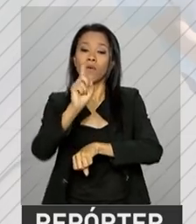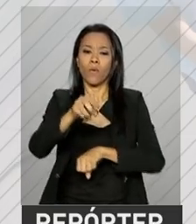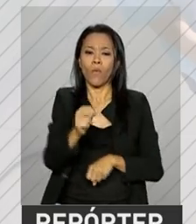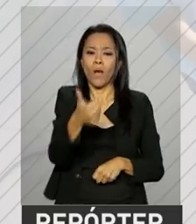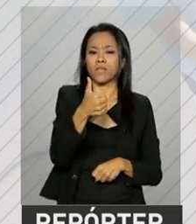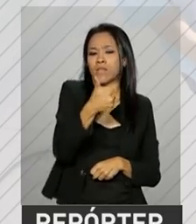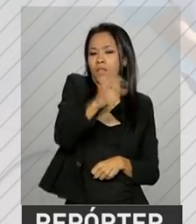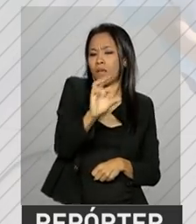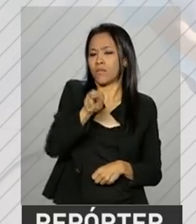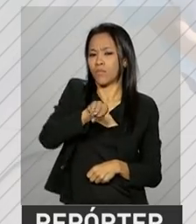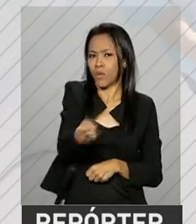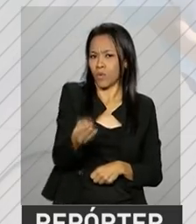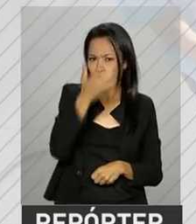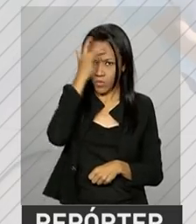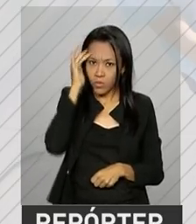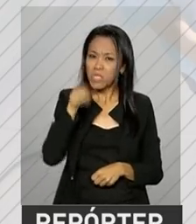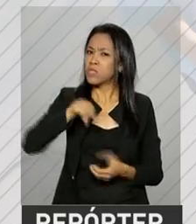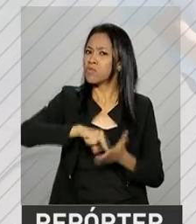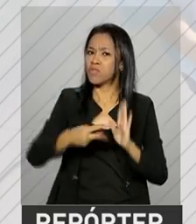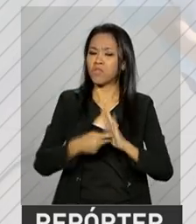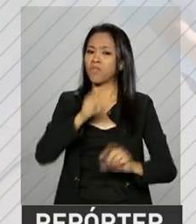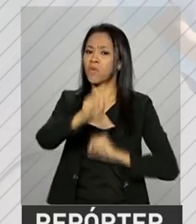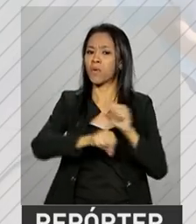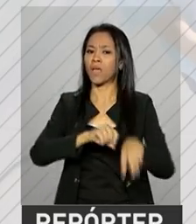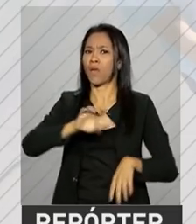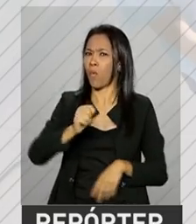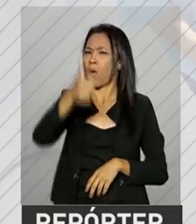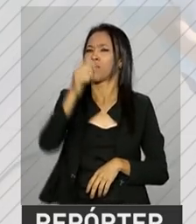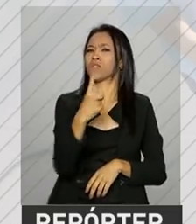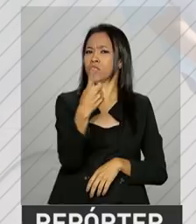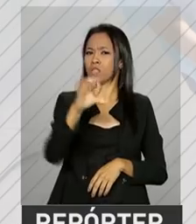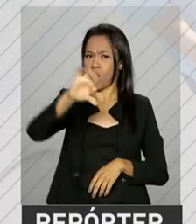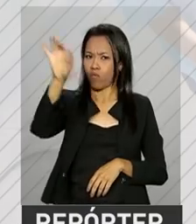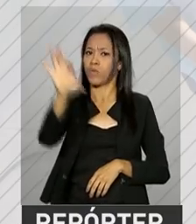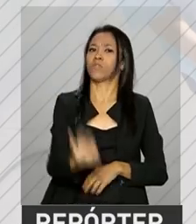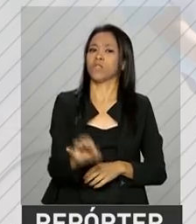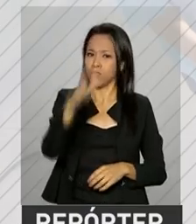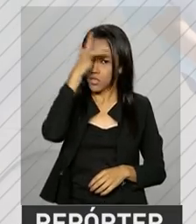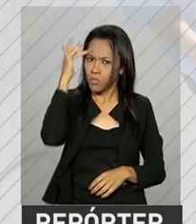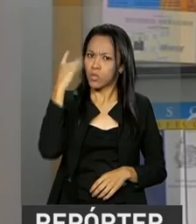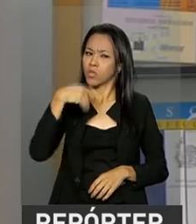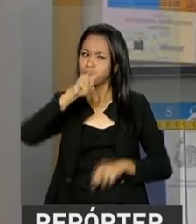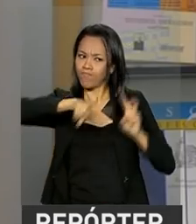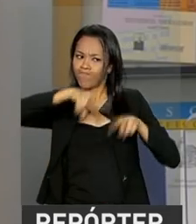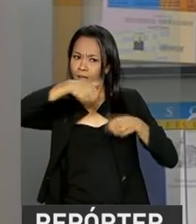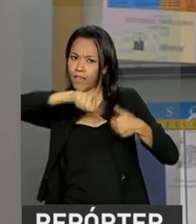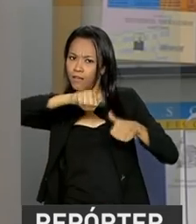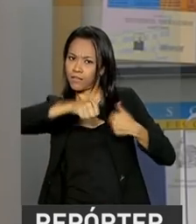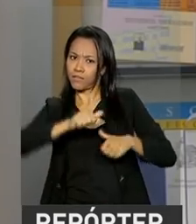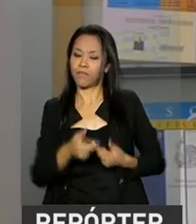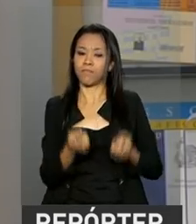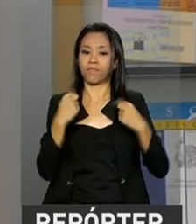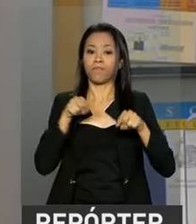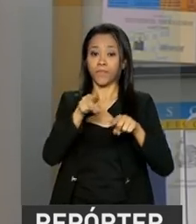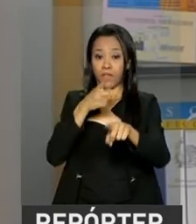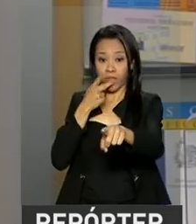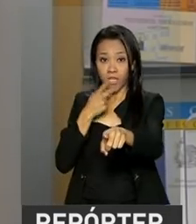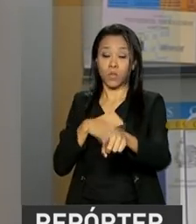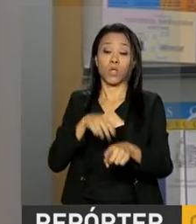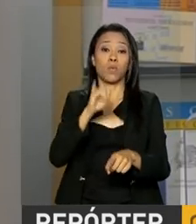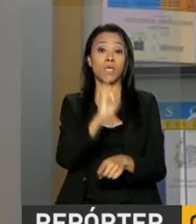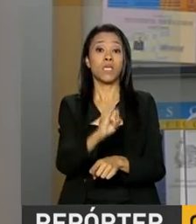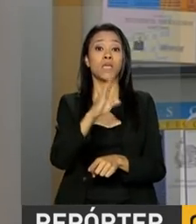milhões de pessoas o que representa quase 19 por cento dos empregados analisados importante que o ibge é é